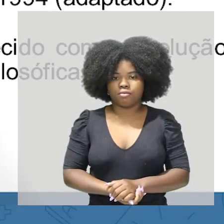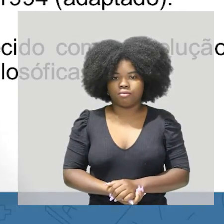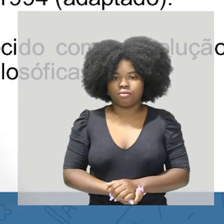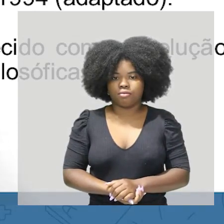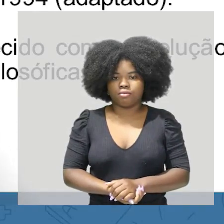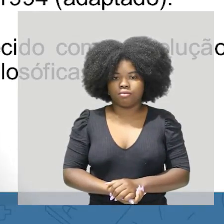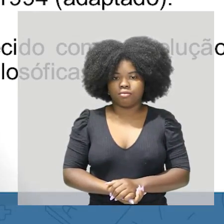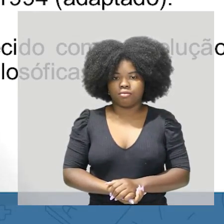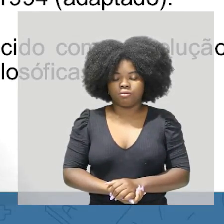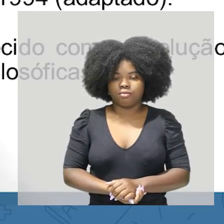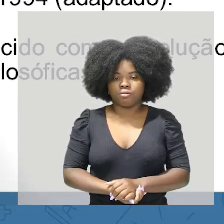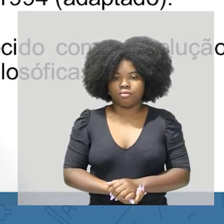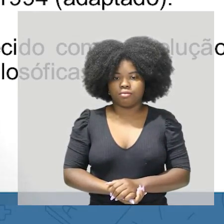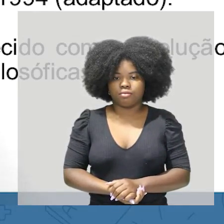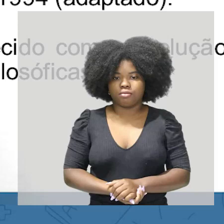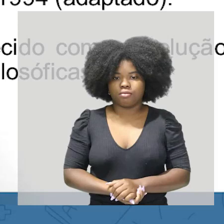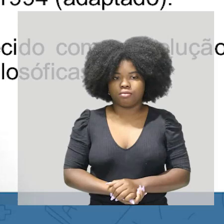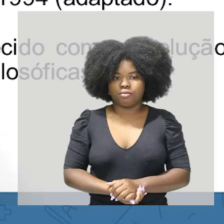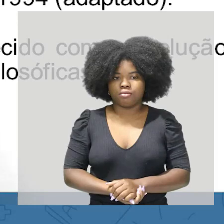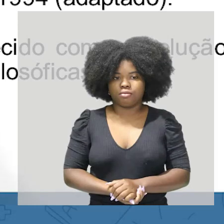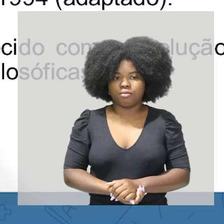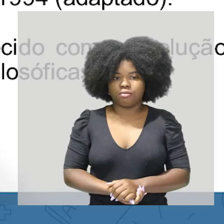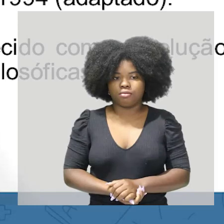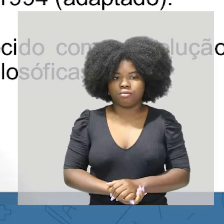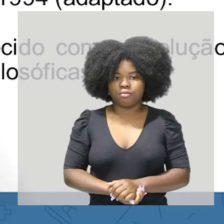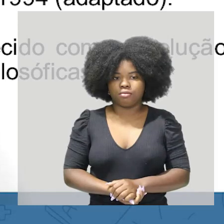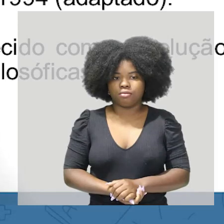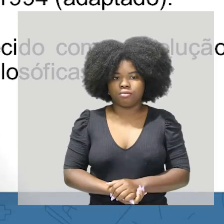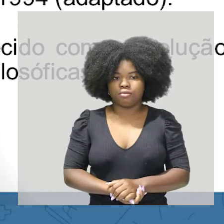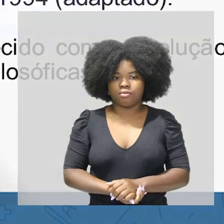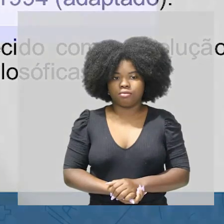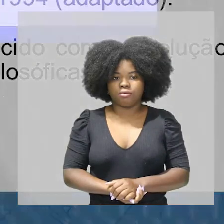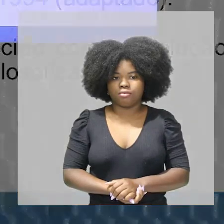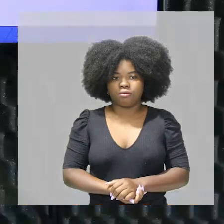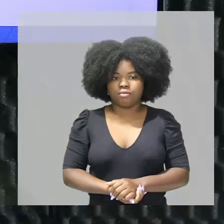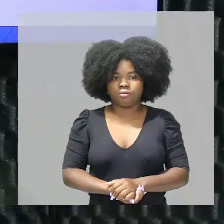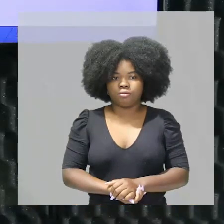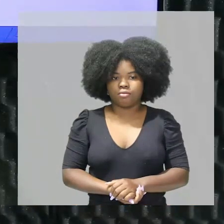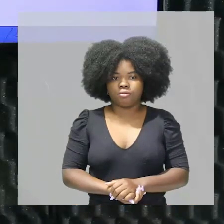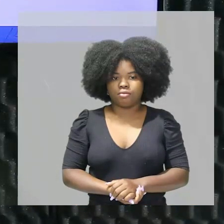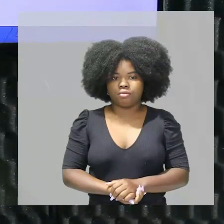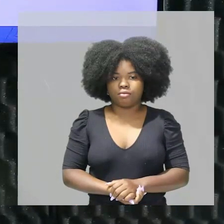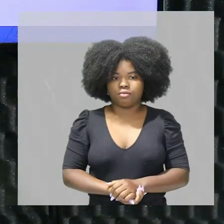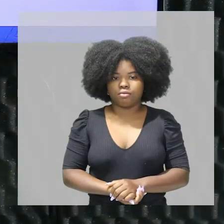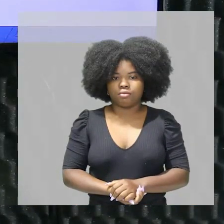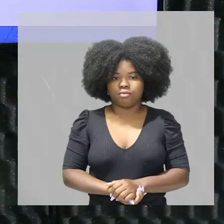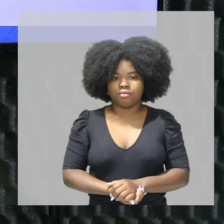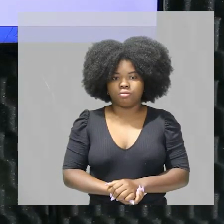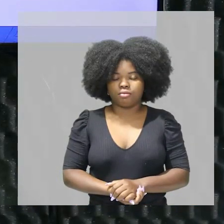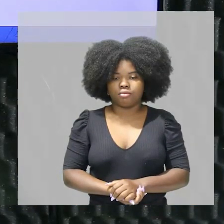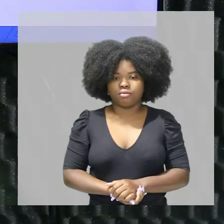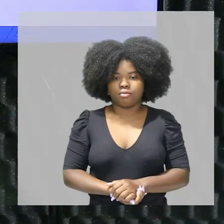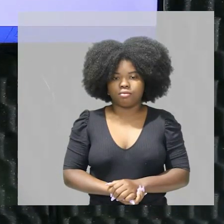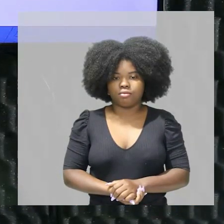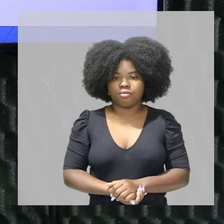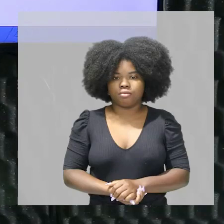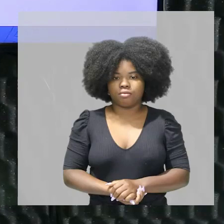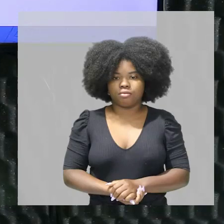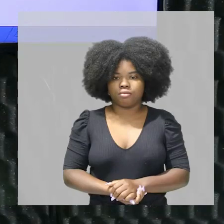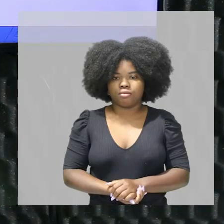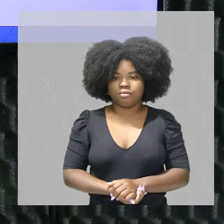descobrir mediante conceitos algo que ampliasse o nosso conhecimento malogravam-se com esse pressuposto